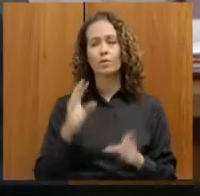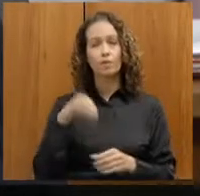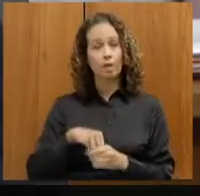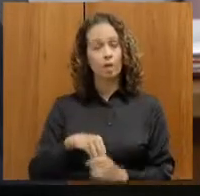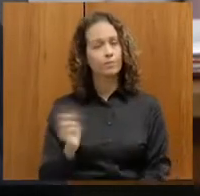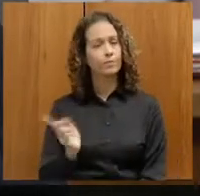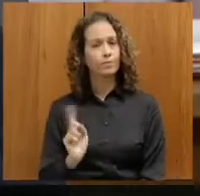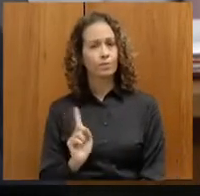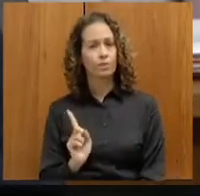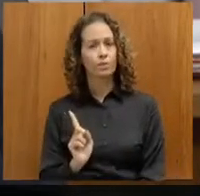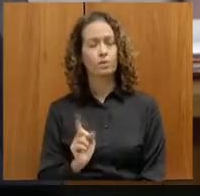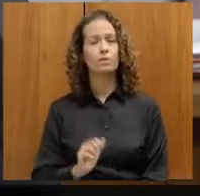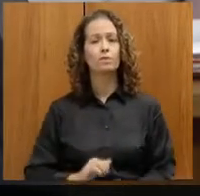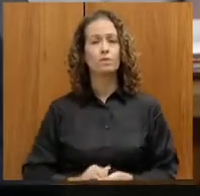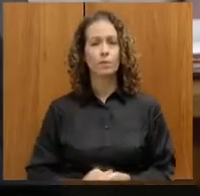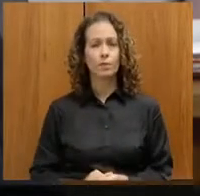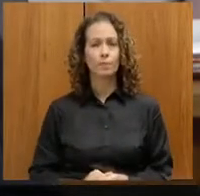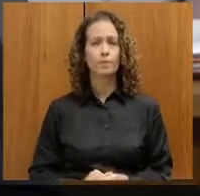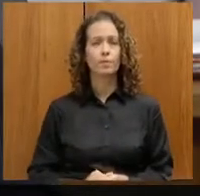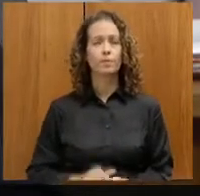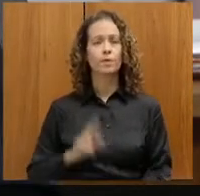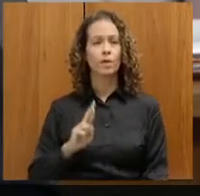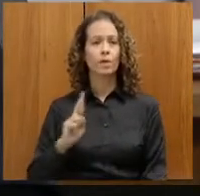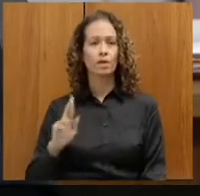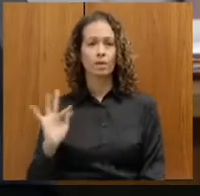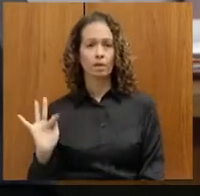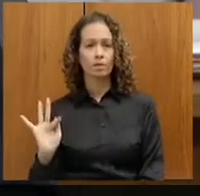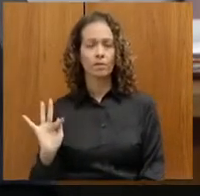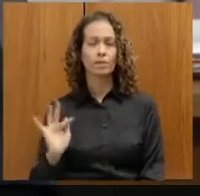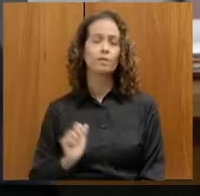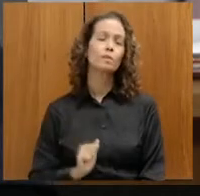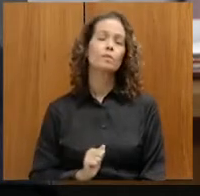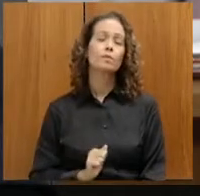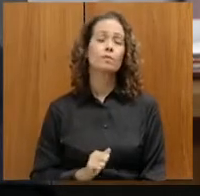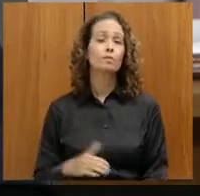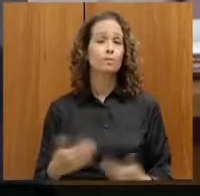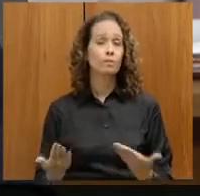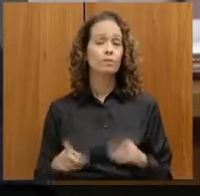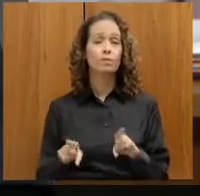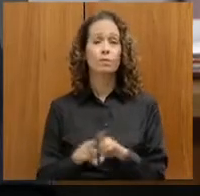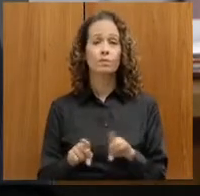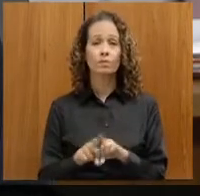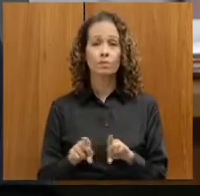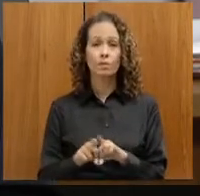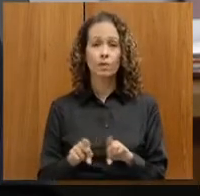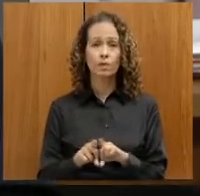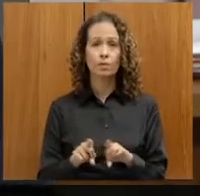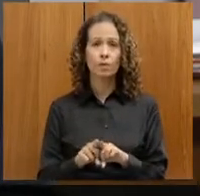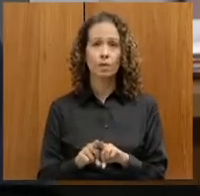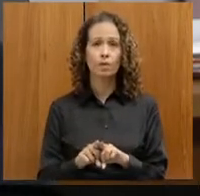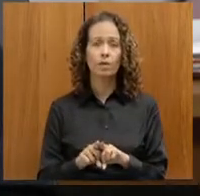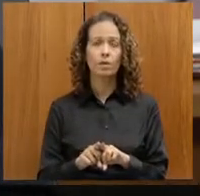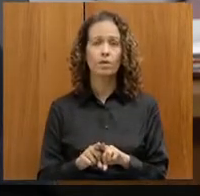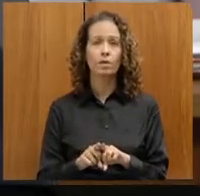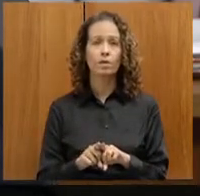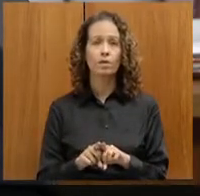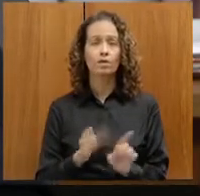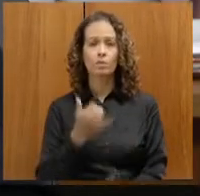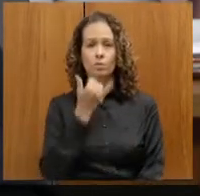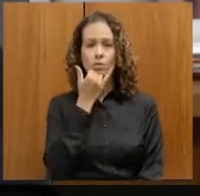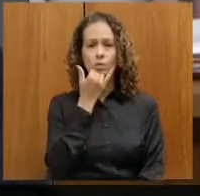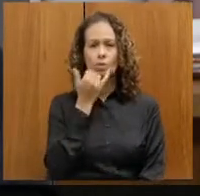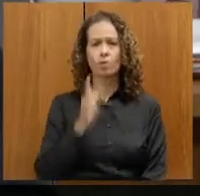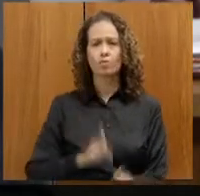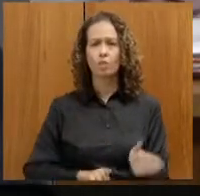estado no com relação ao regime de recuperação fiscal é e ainda não com relação a desculpa